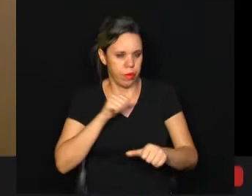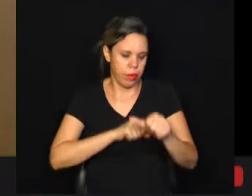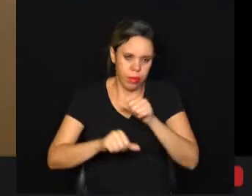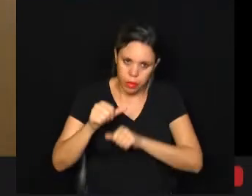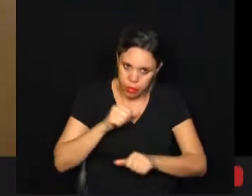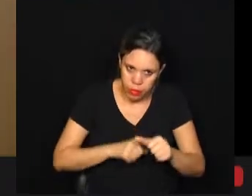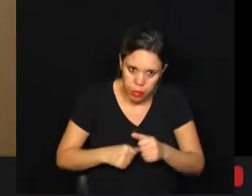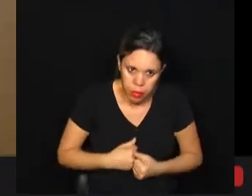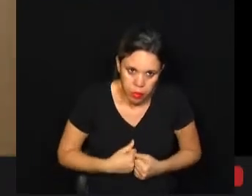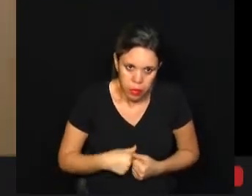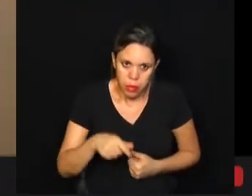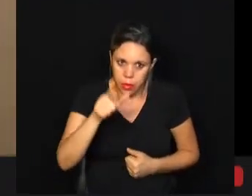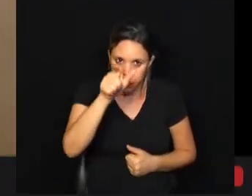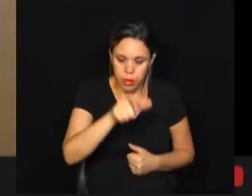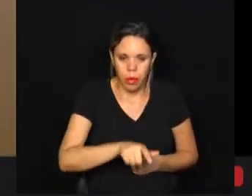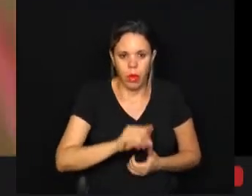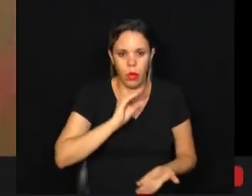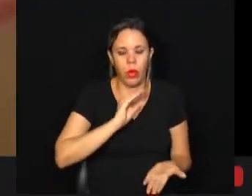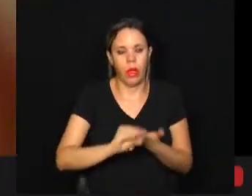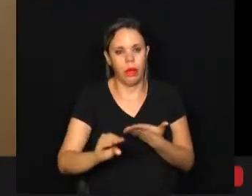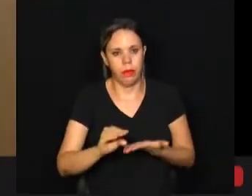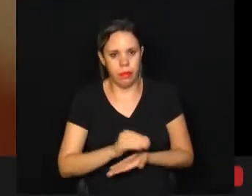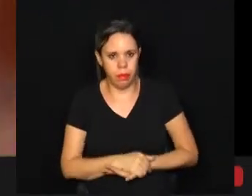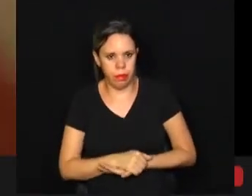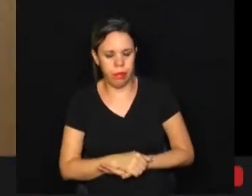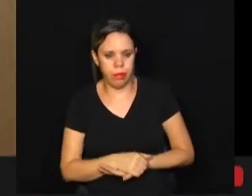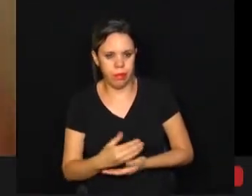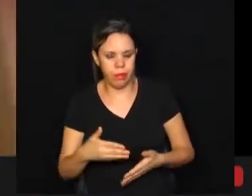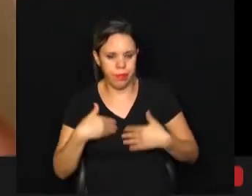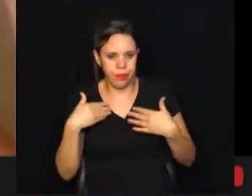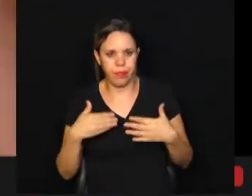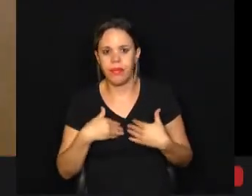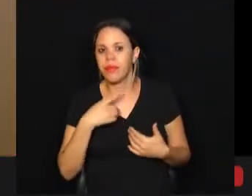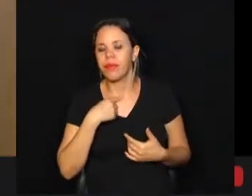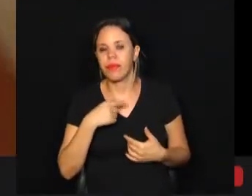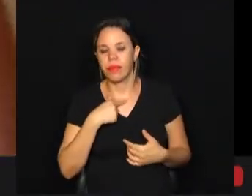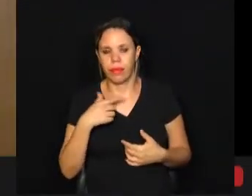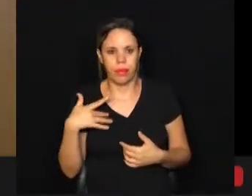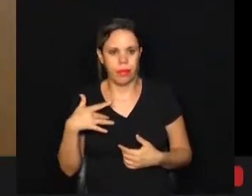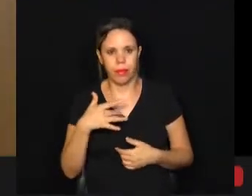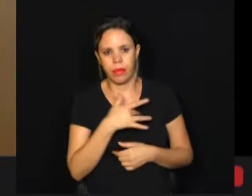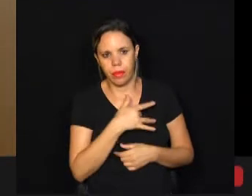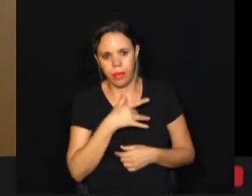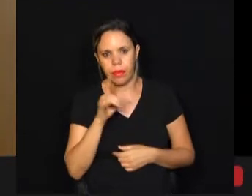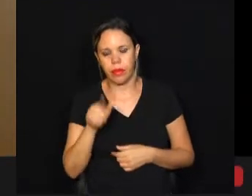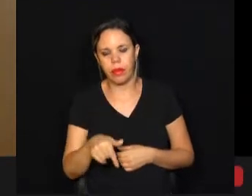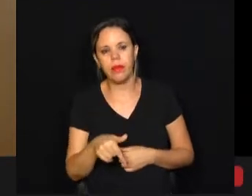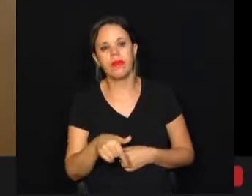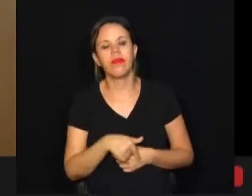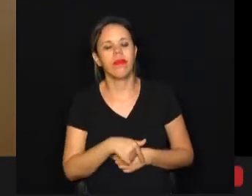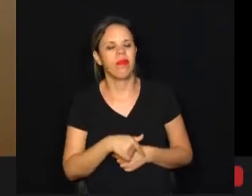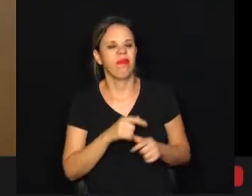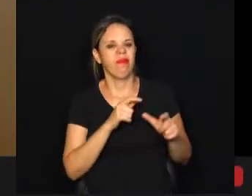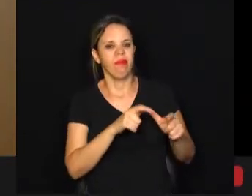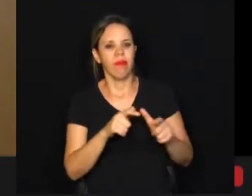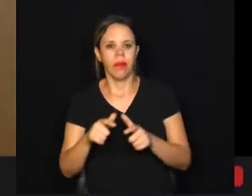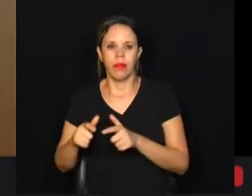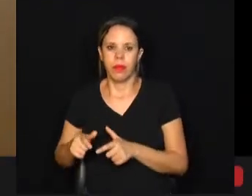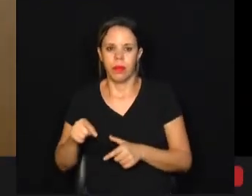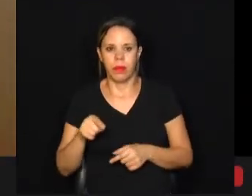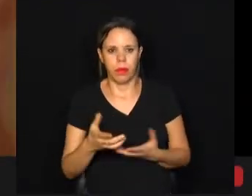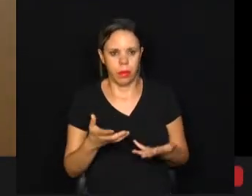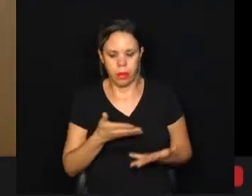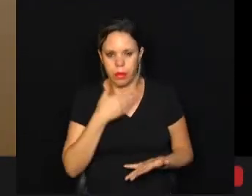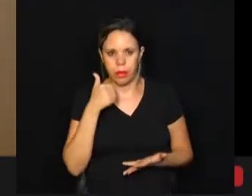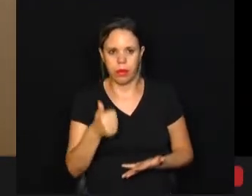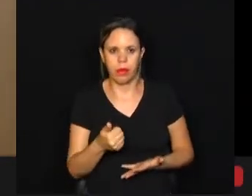transformar, porque você investe energia, saúde, investe nesse espaço, porque você quer a